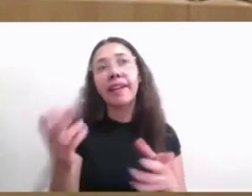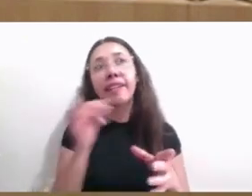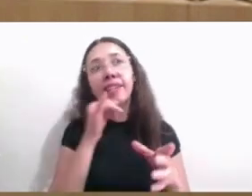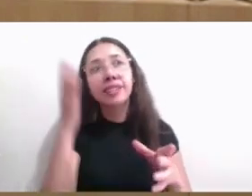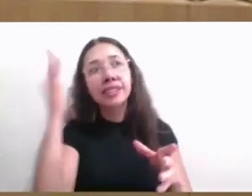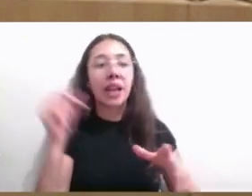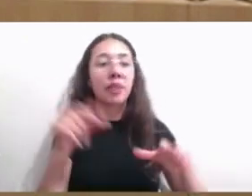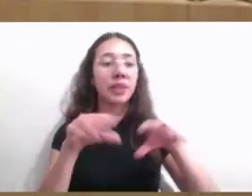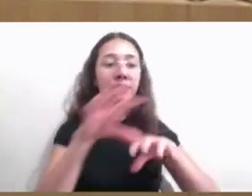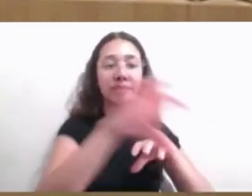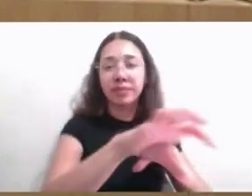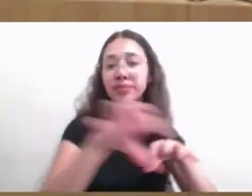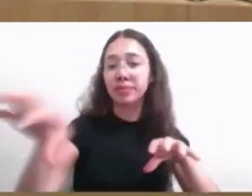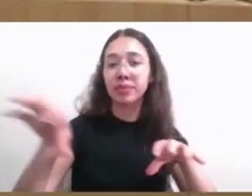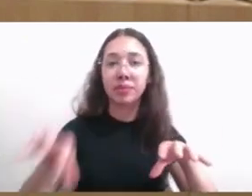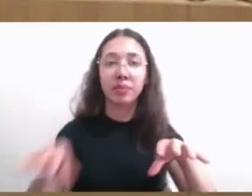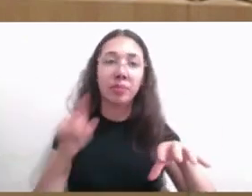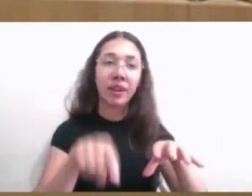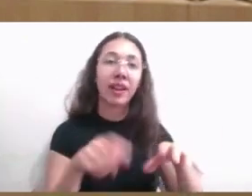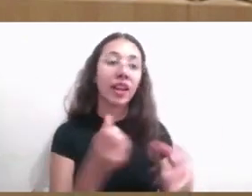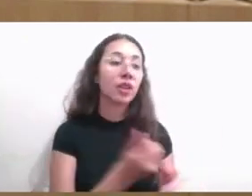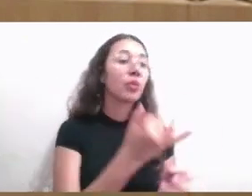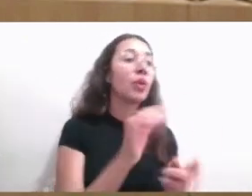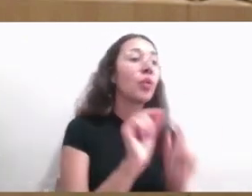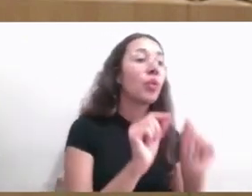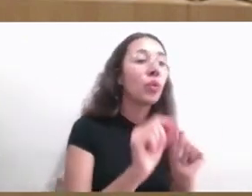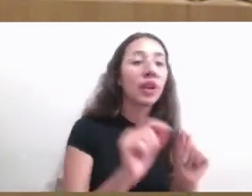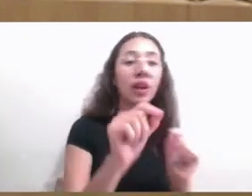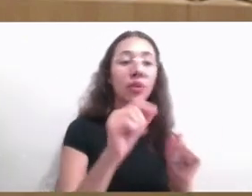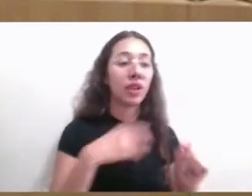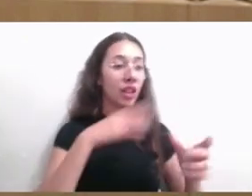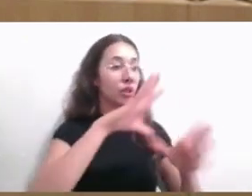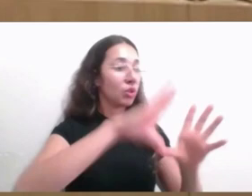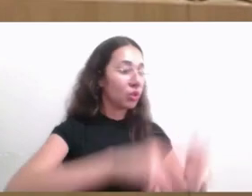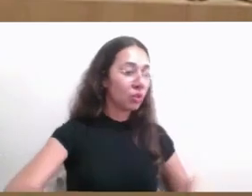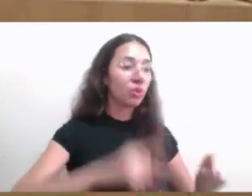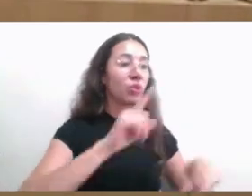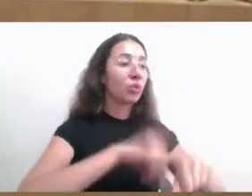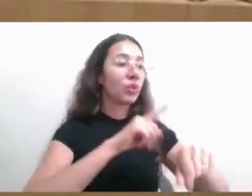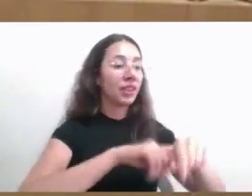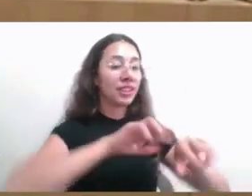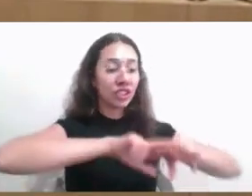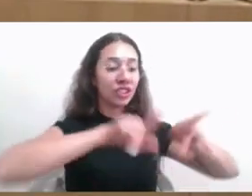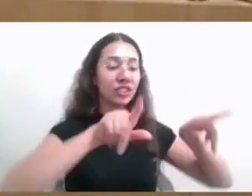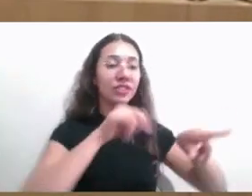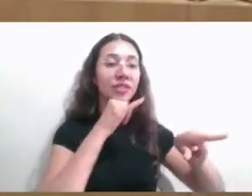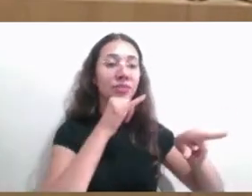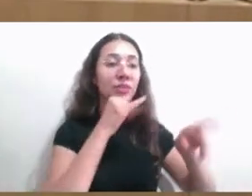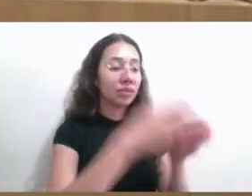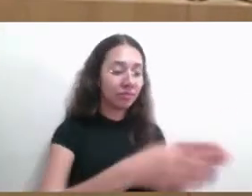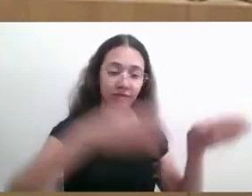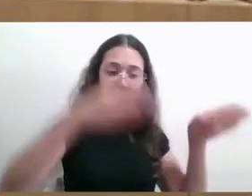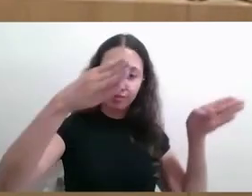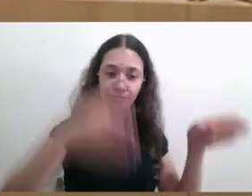fazer, vamos redistribuir, então eu vou pegar tudo de tempo especial com